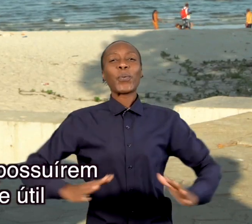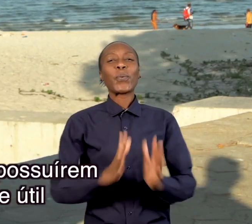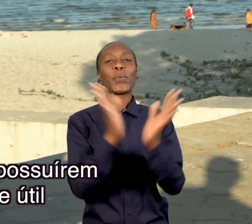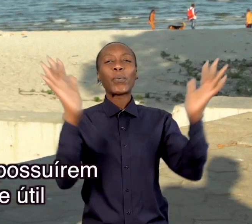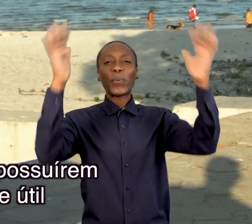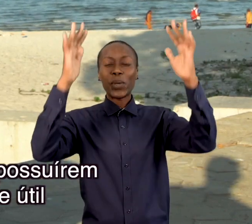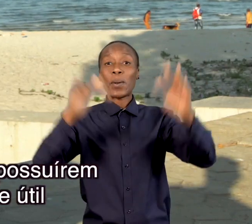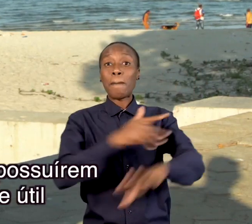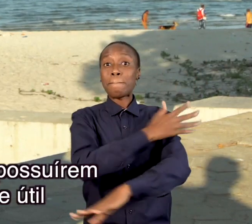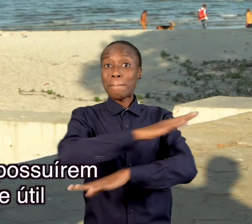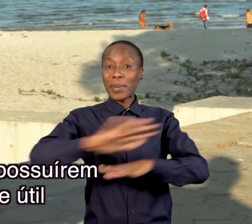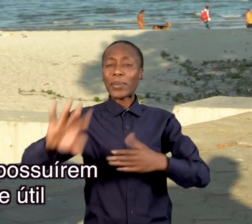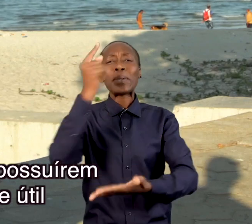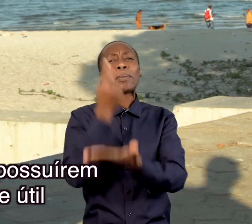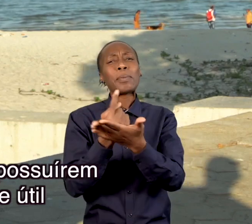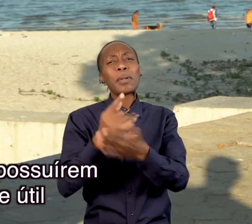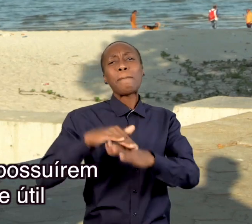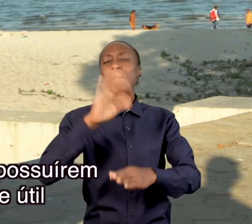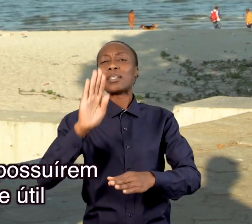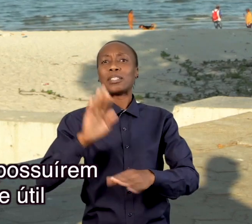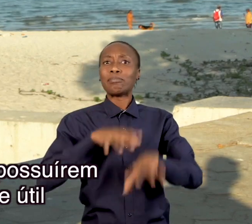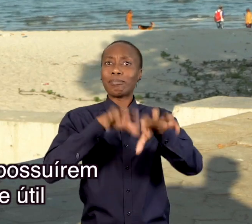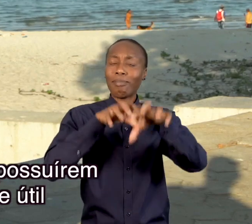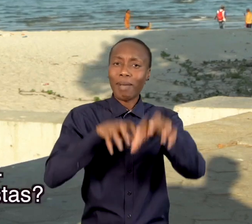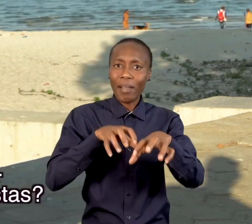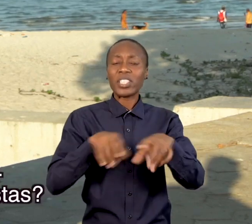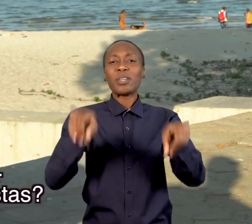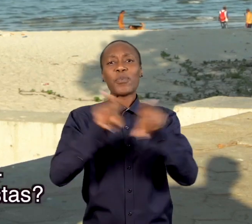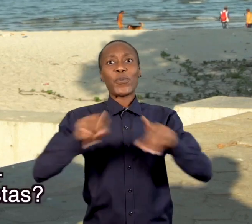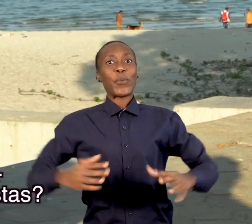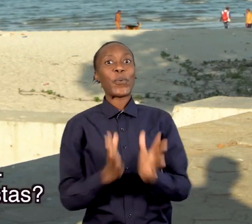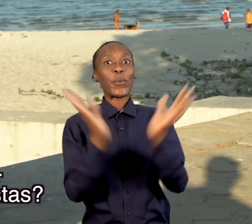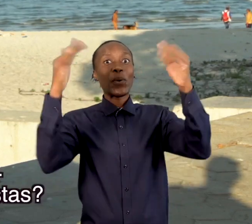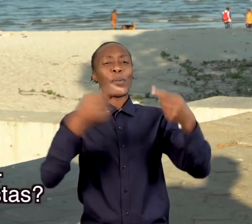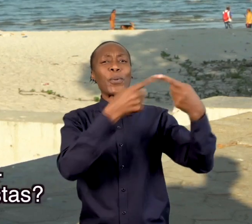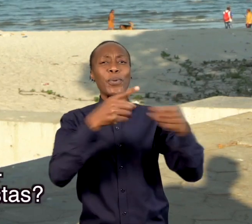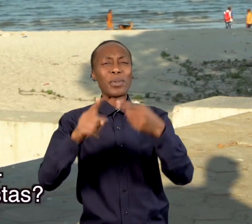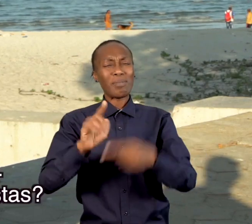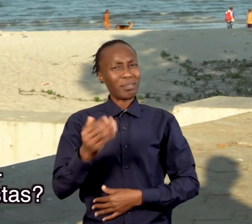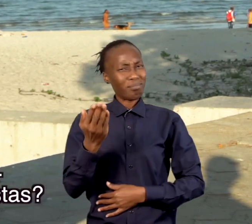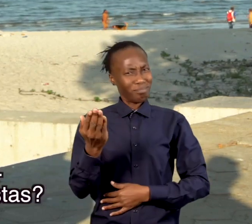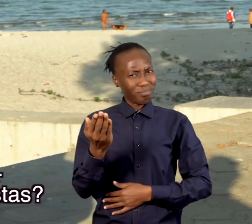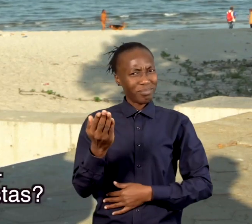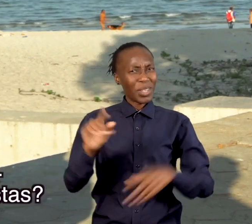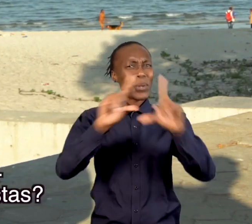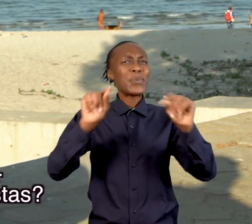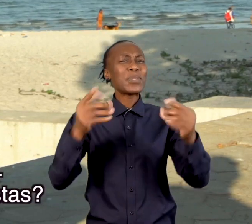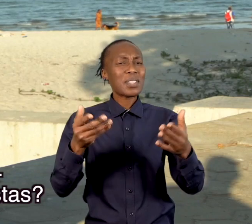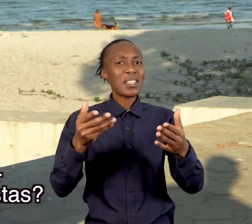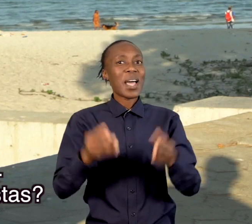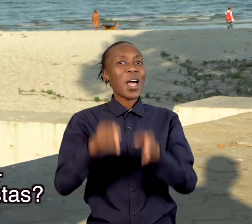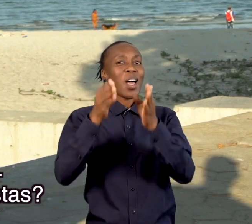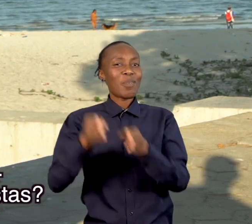terras possuírem uma espécie de planta bastante útil para a biodiversidade. Mas